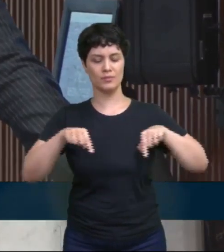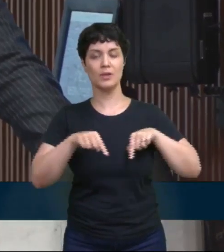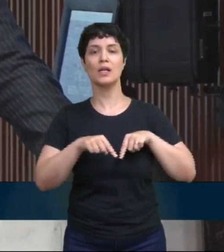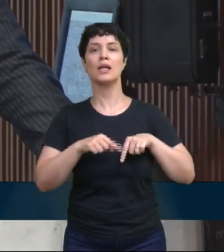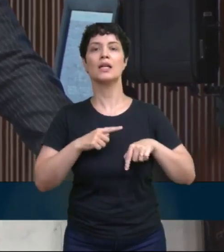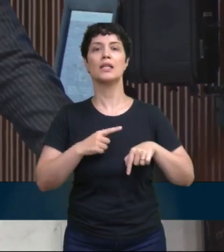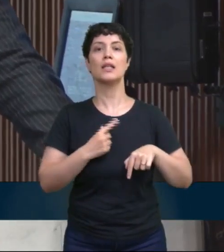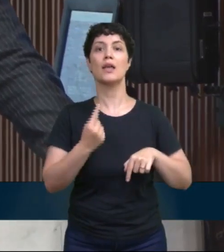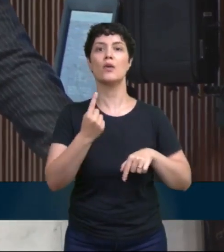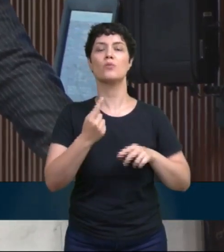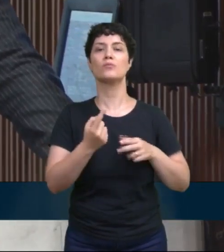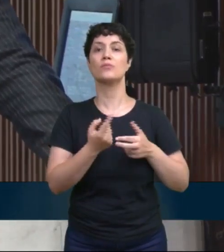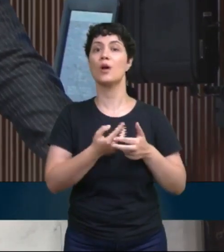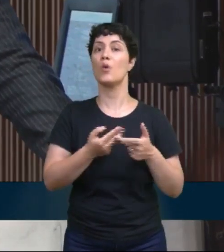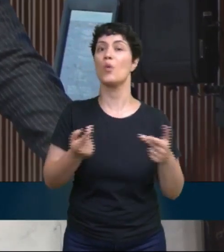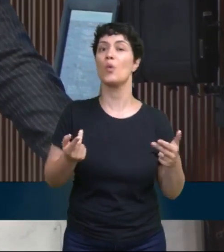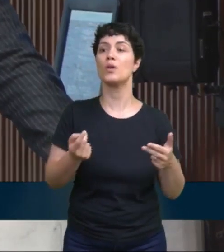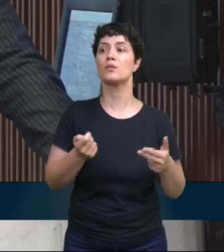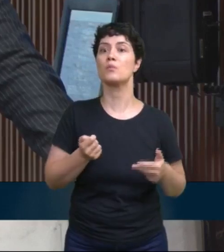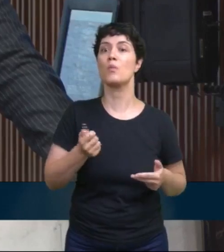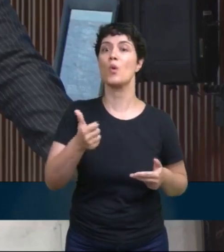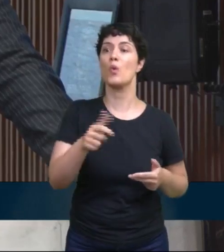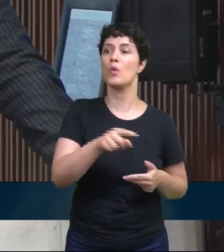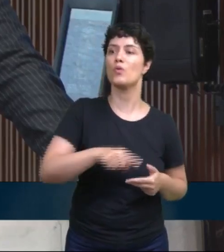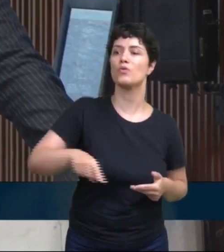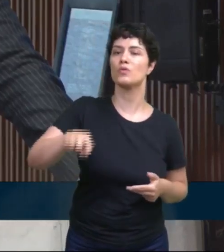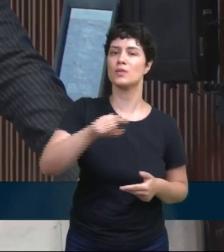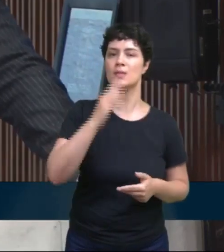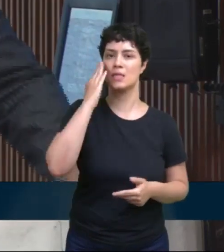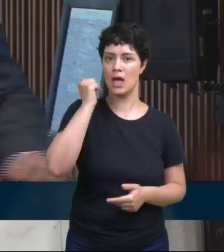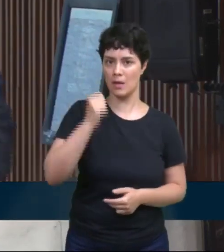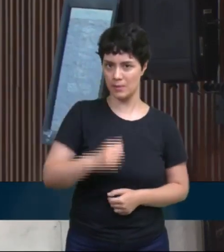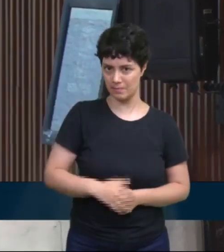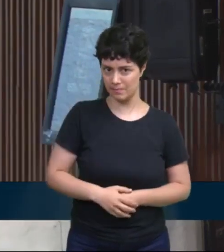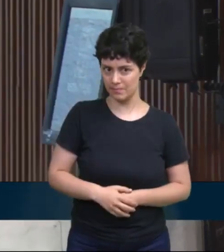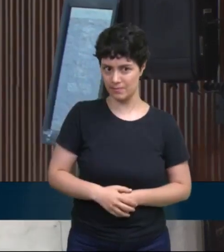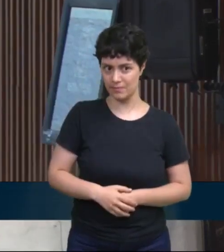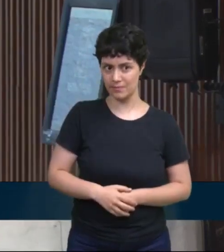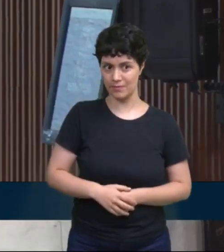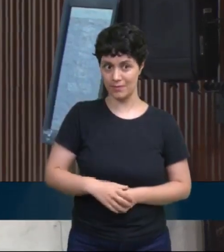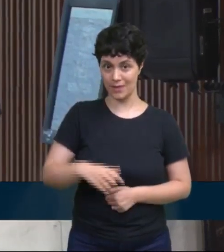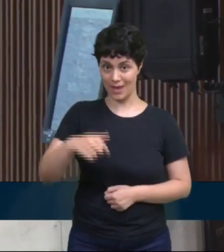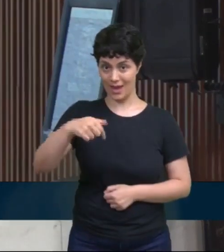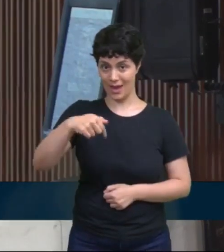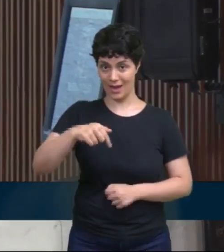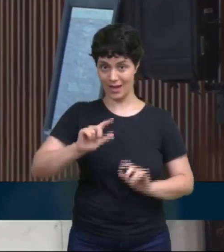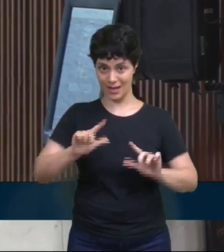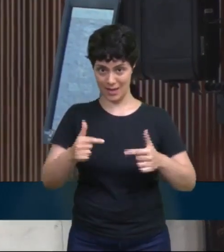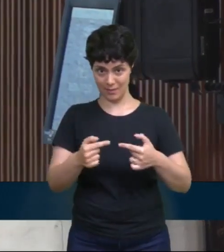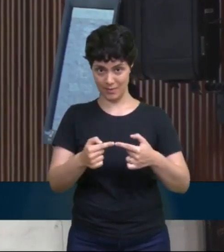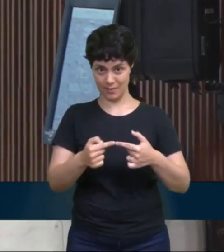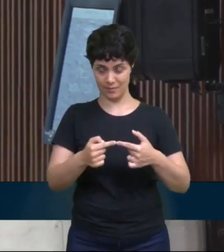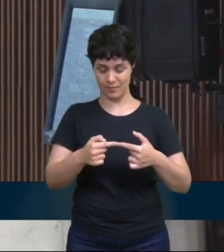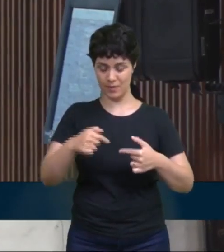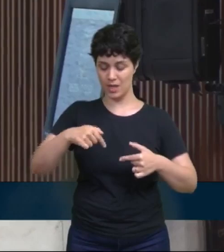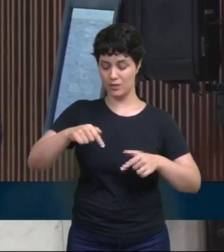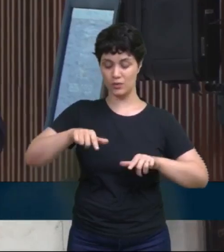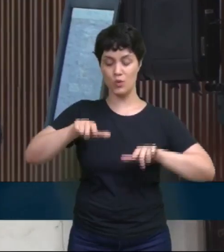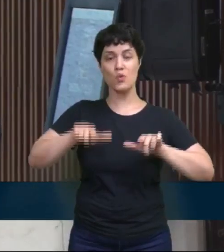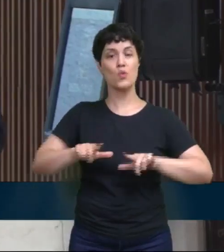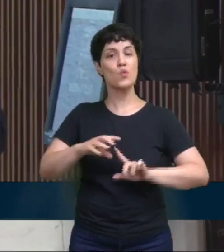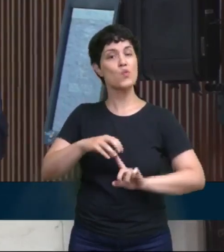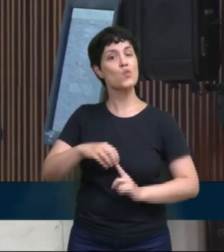vocês conhecem. Nesta casa, esta foi a única